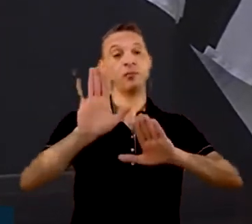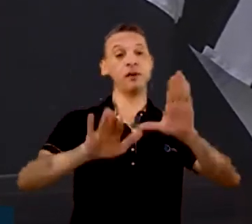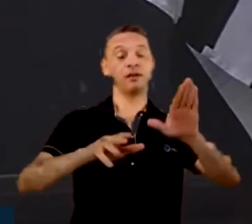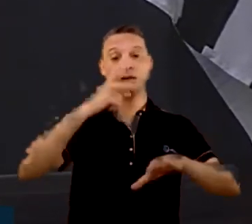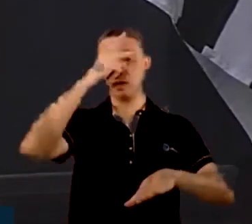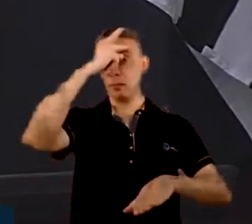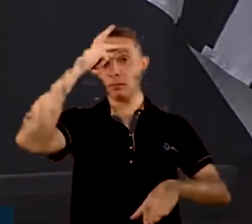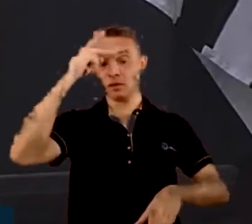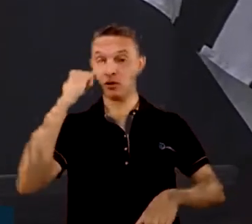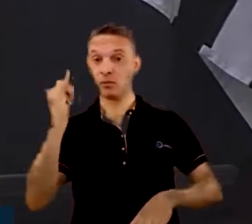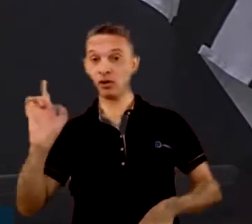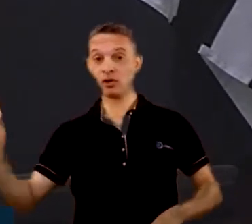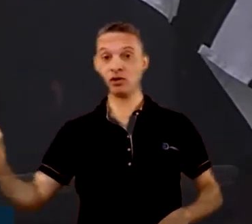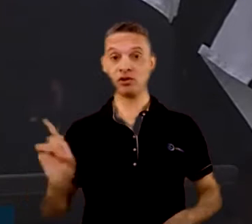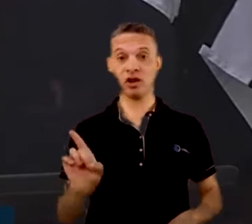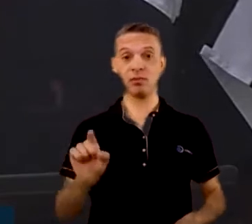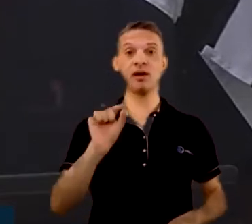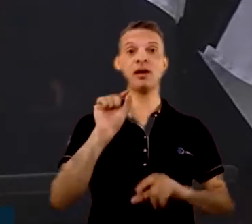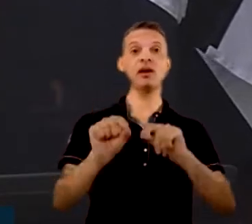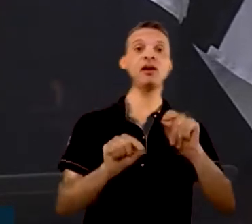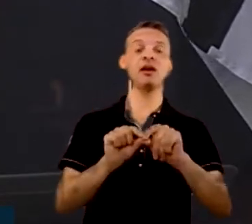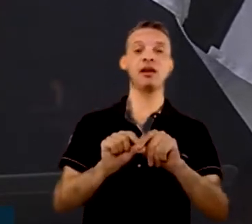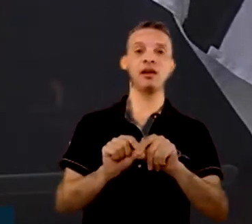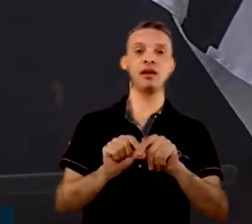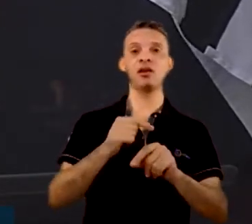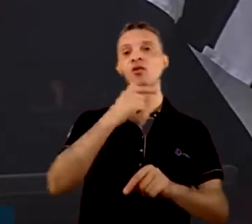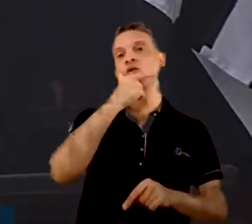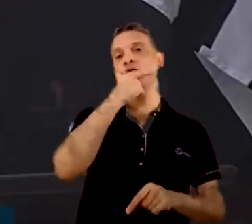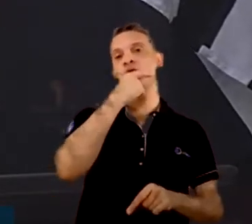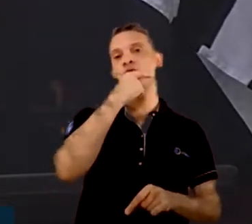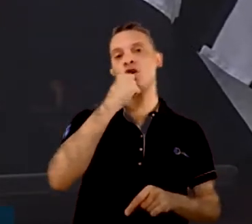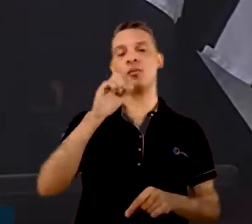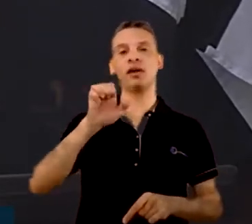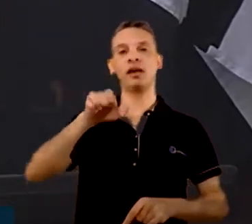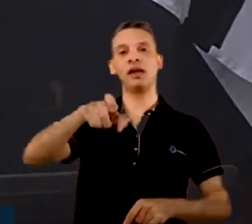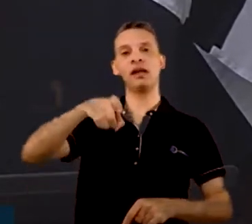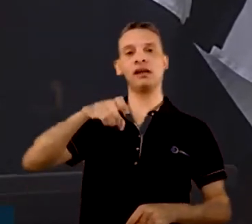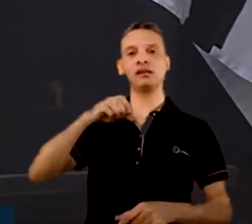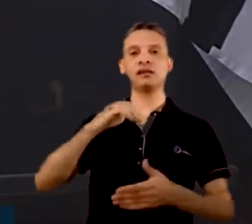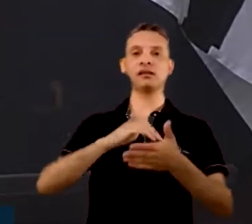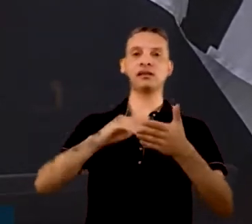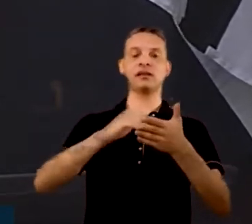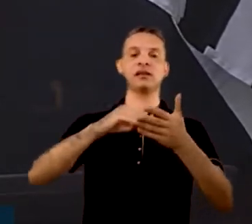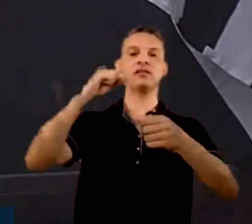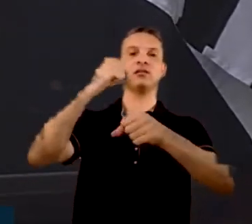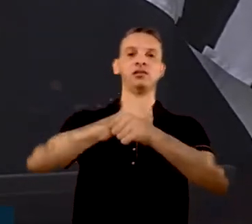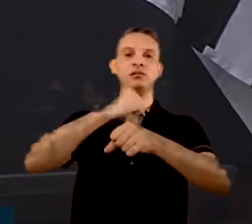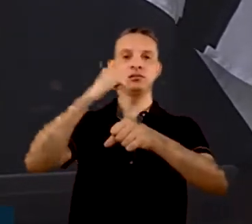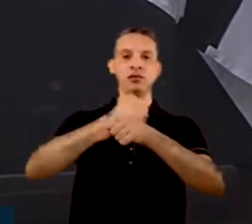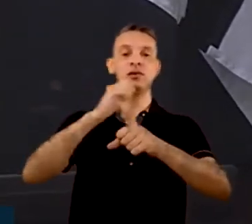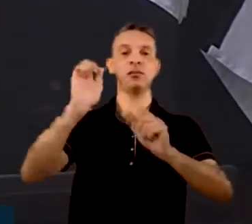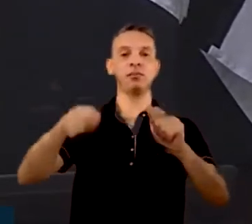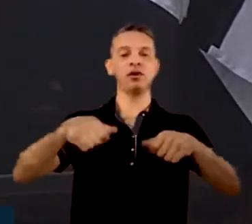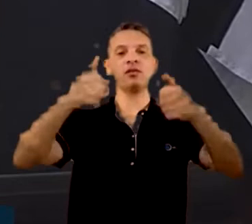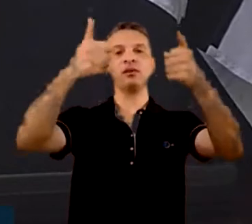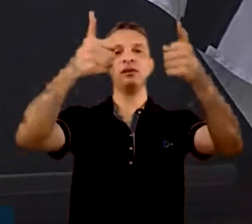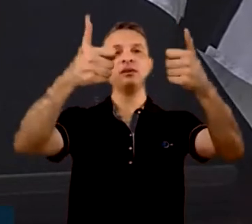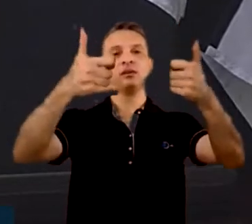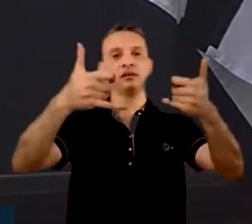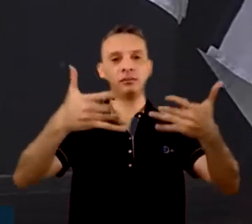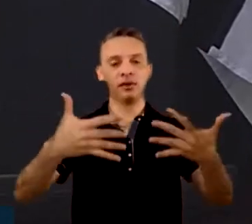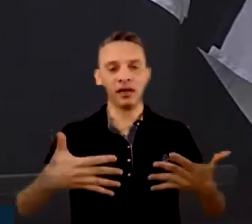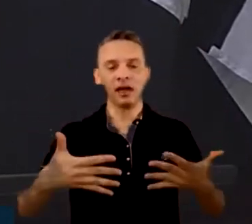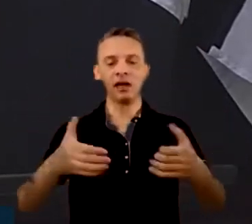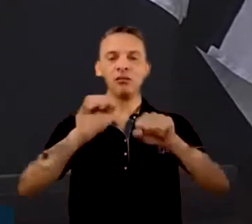ser chamada e ouvida seja o próprio ex-secretário de obras, para que possa, então, esclarecer